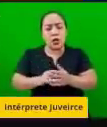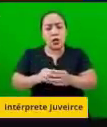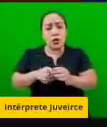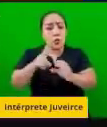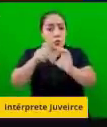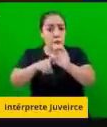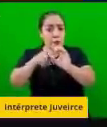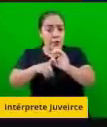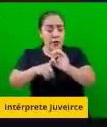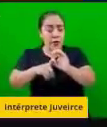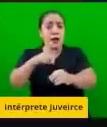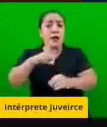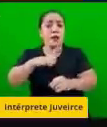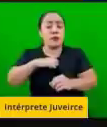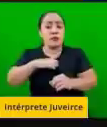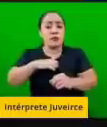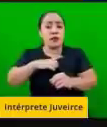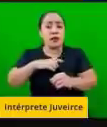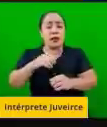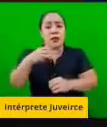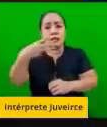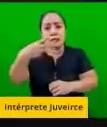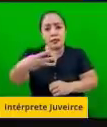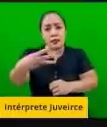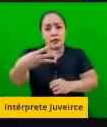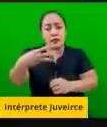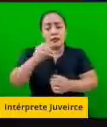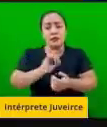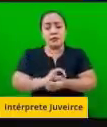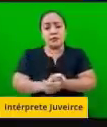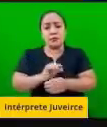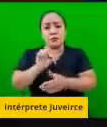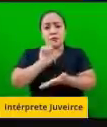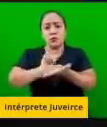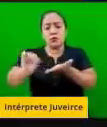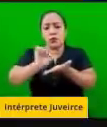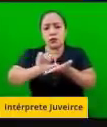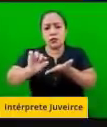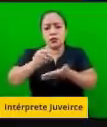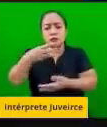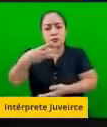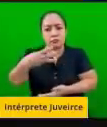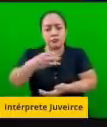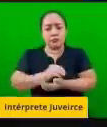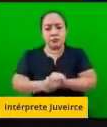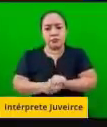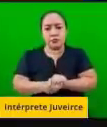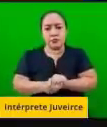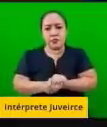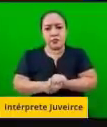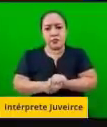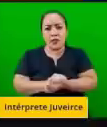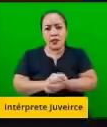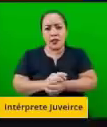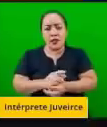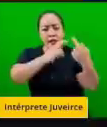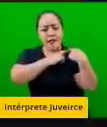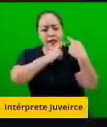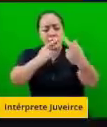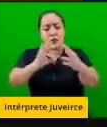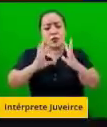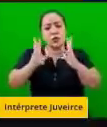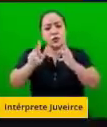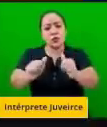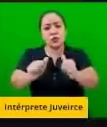do artigo 3º, que diz sobre a responsabilidade do professor na elaboração dos cadernos